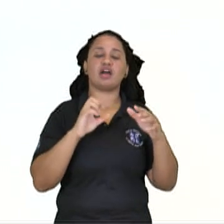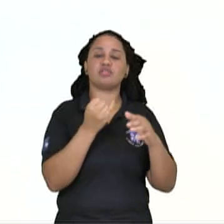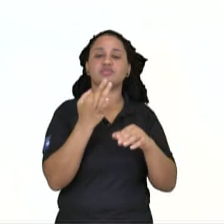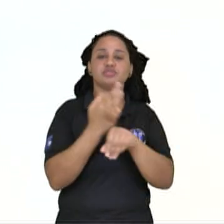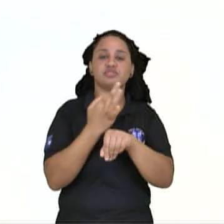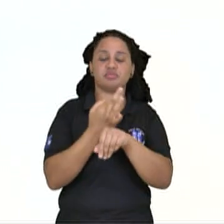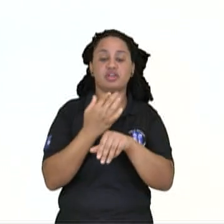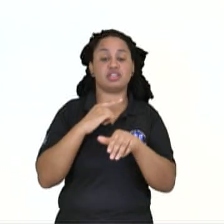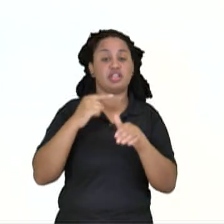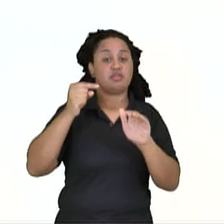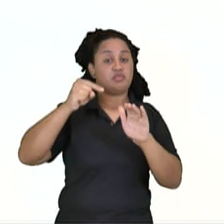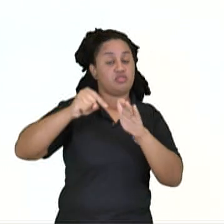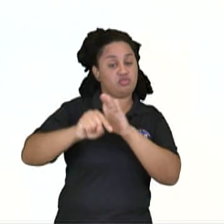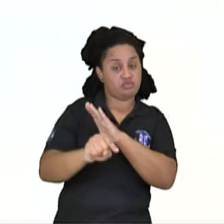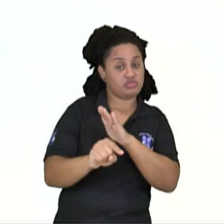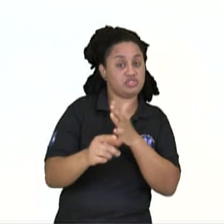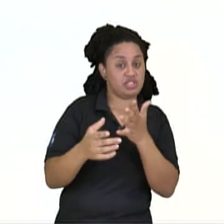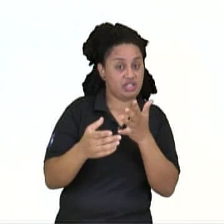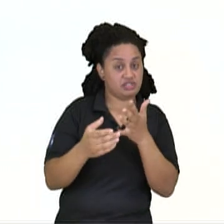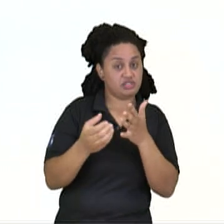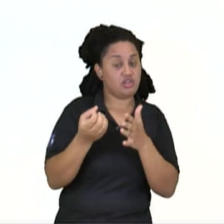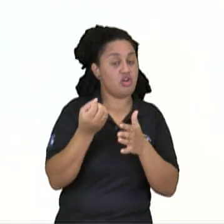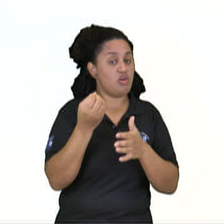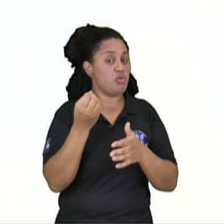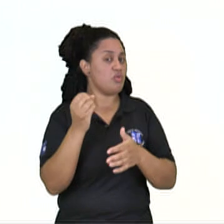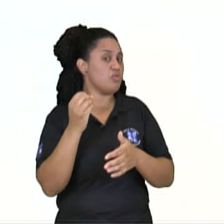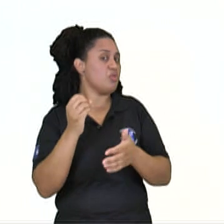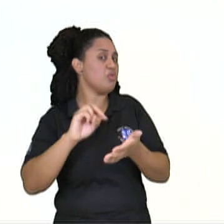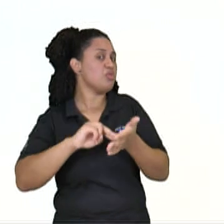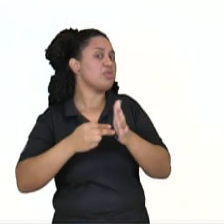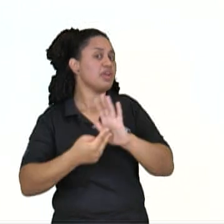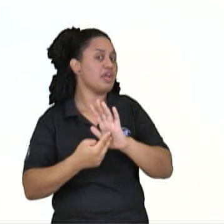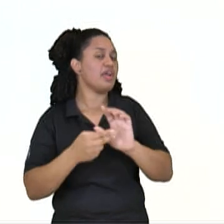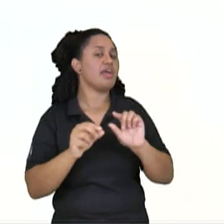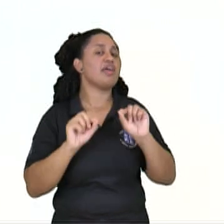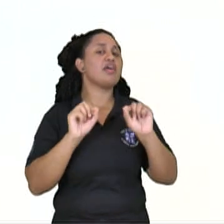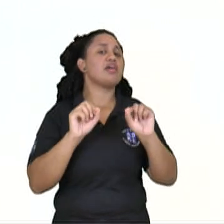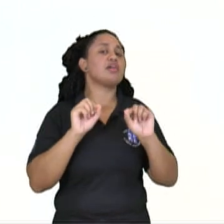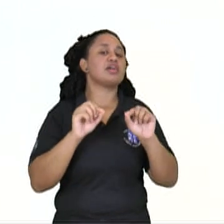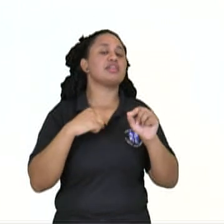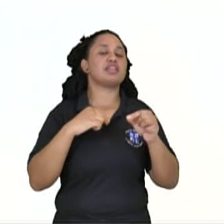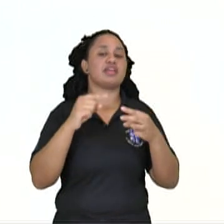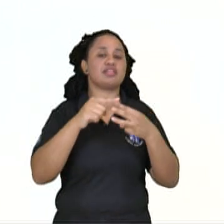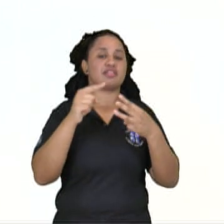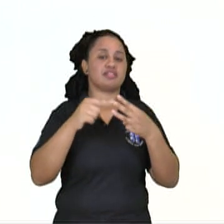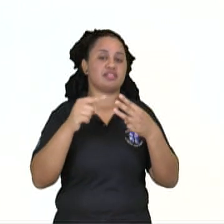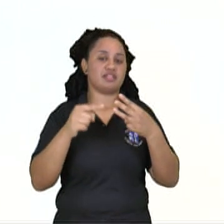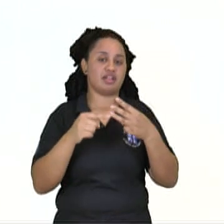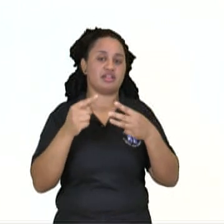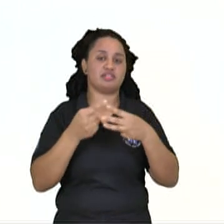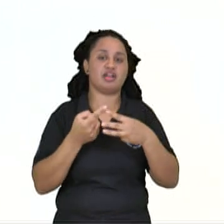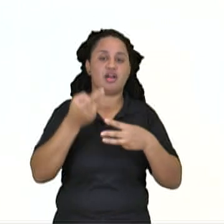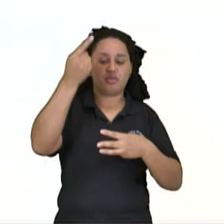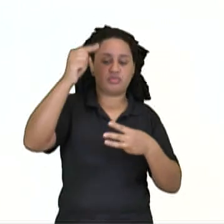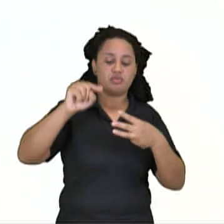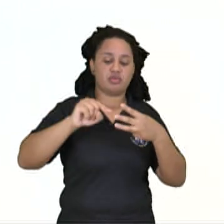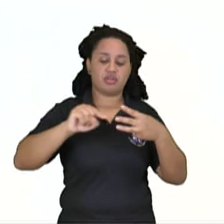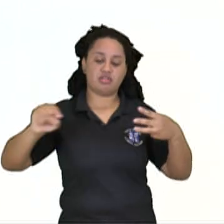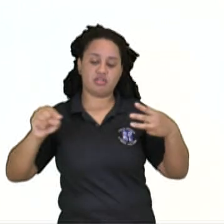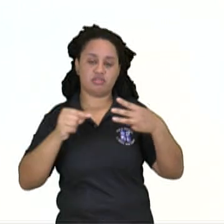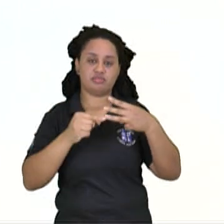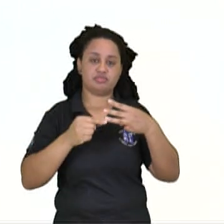com profundidade física, ou seja, aquelas que possuem 3 dimensões, altura, largura